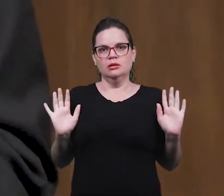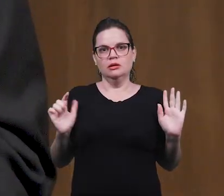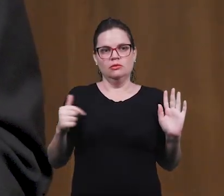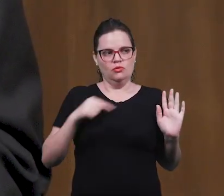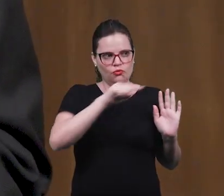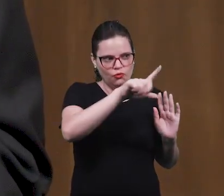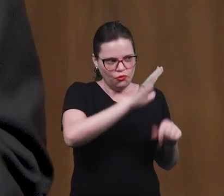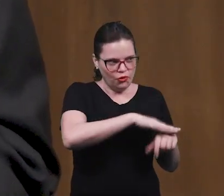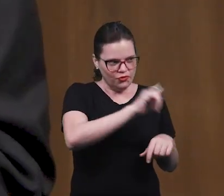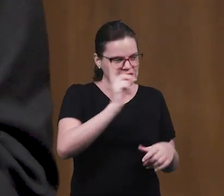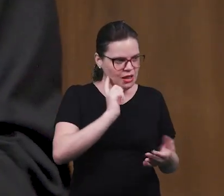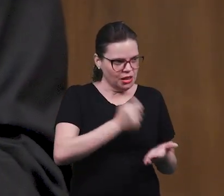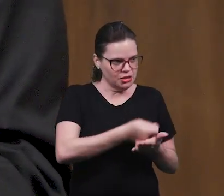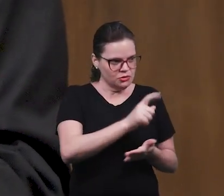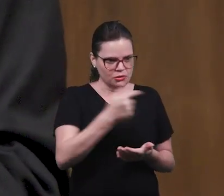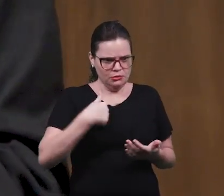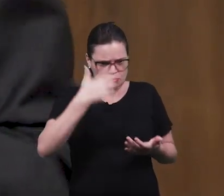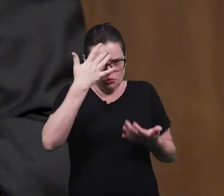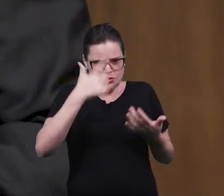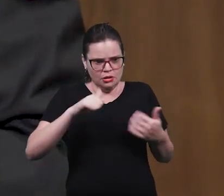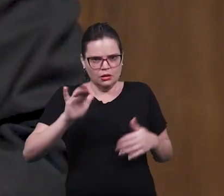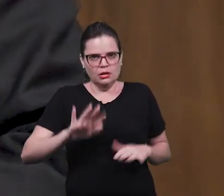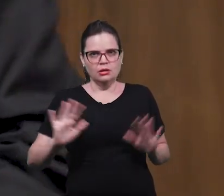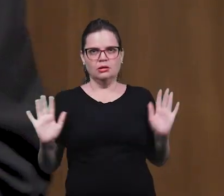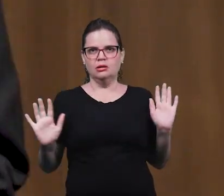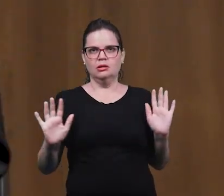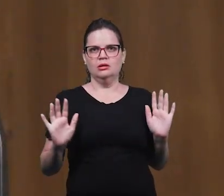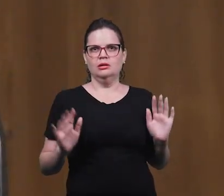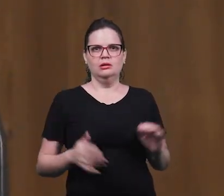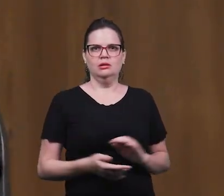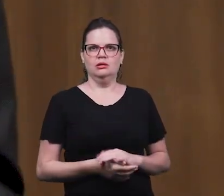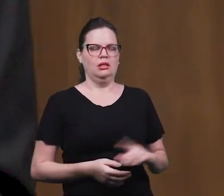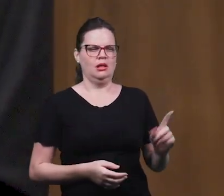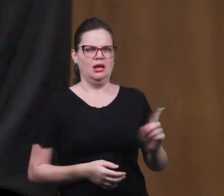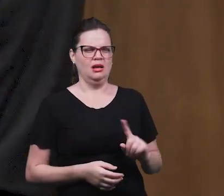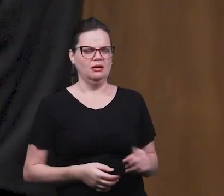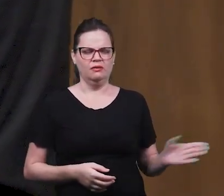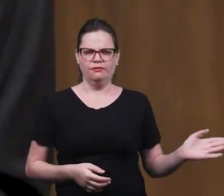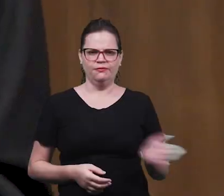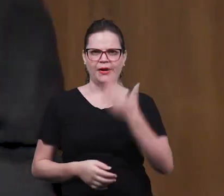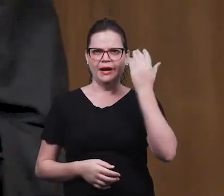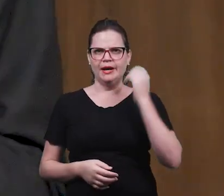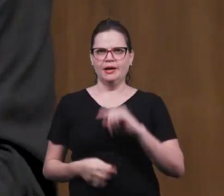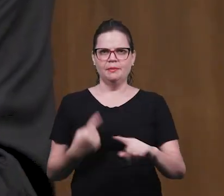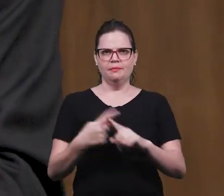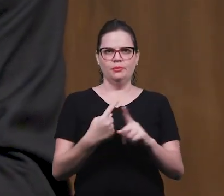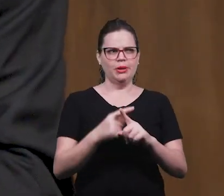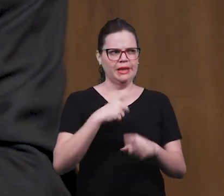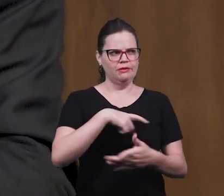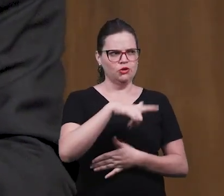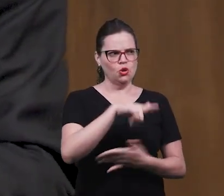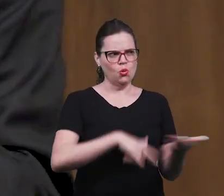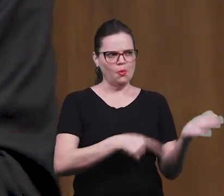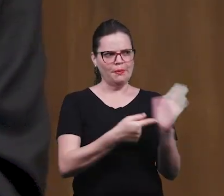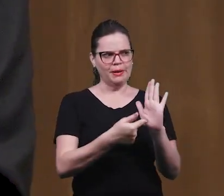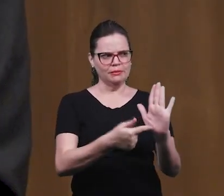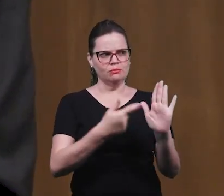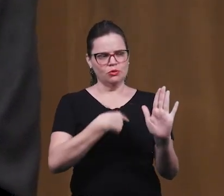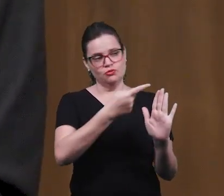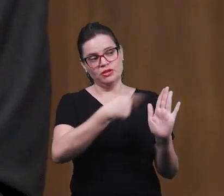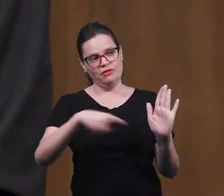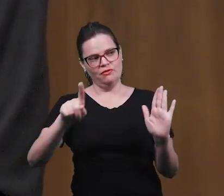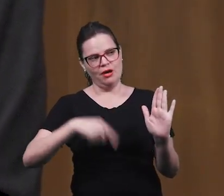não sei quem foi. Aí ele parou assim, não, eu quero te dar os parabéns, você está indo para o navio escola. Chegou, né, um